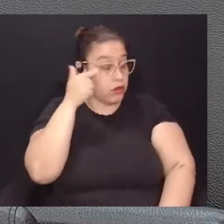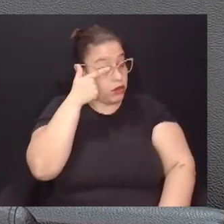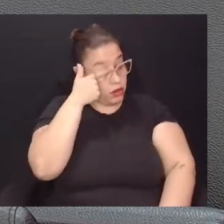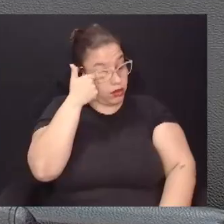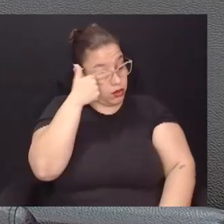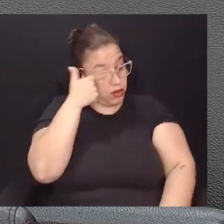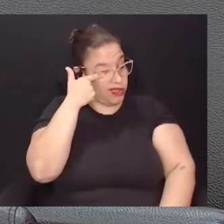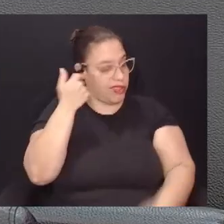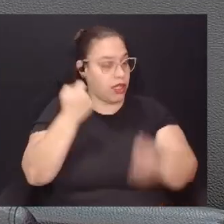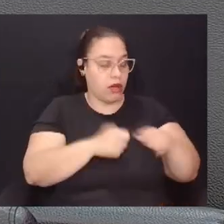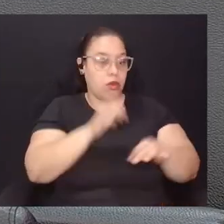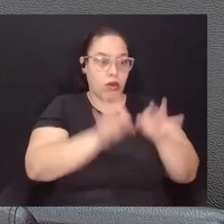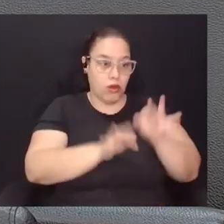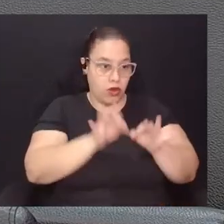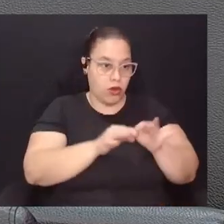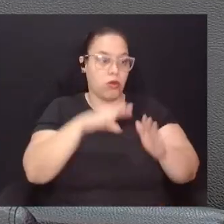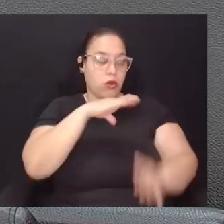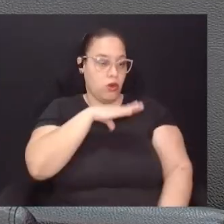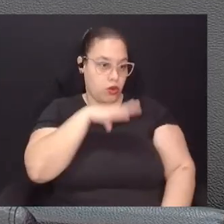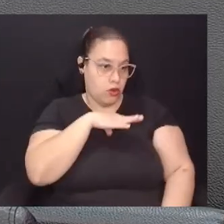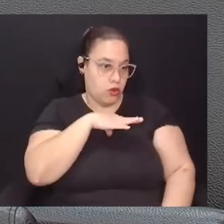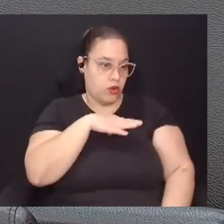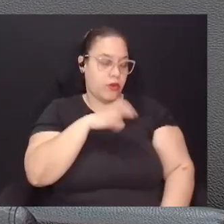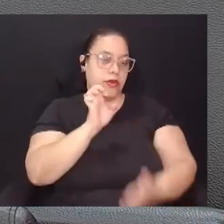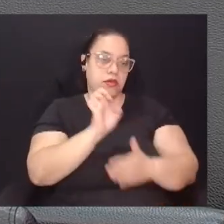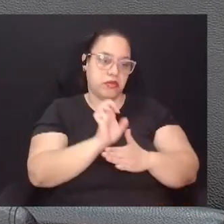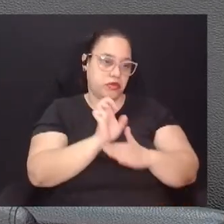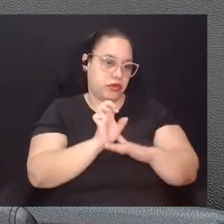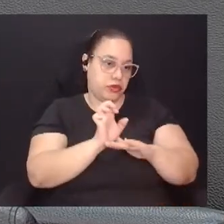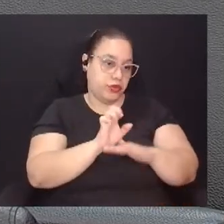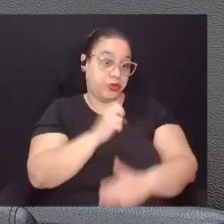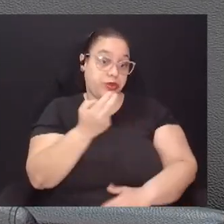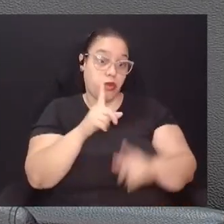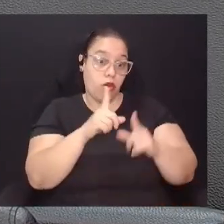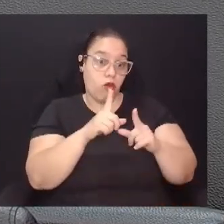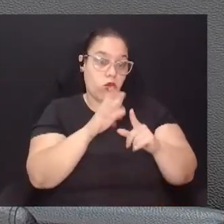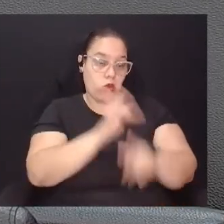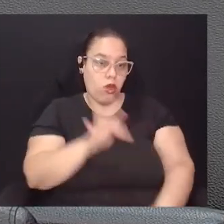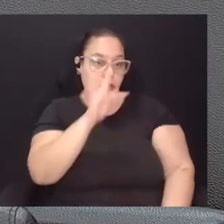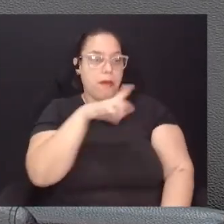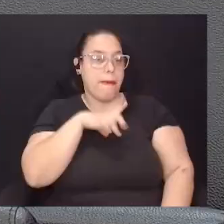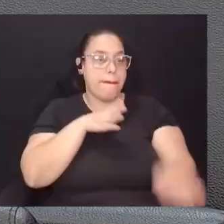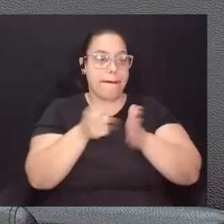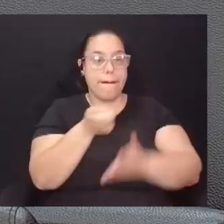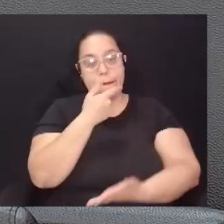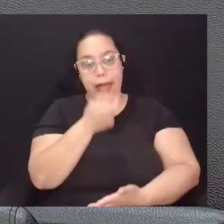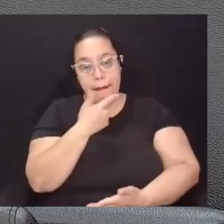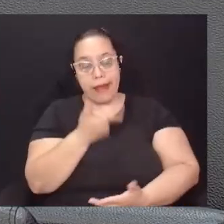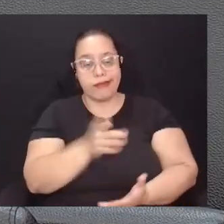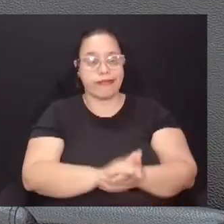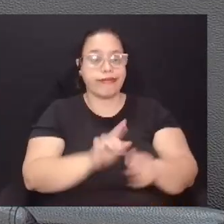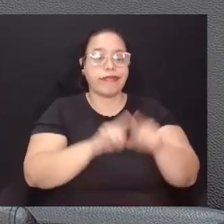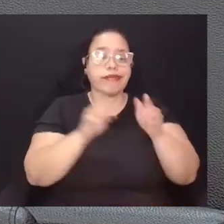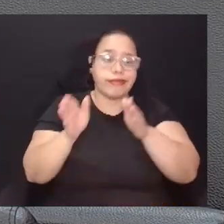pessoas, muitas vezes, elas precisam judicializar o município, né, ou o estado, né, ou a União, para conseguir ter acesso a um